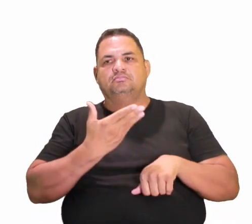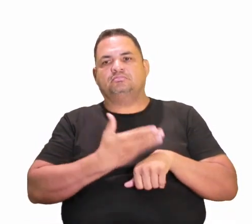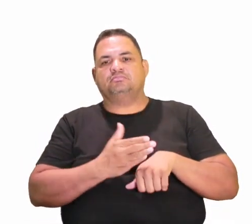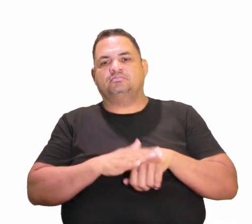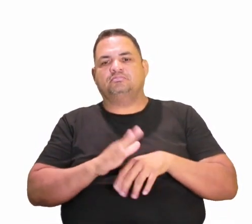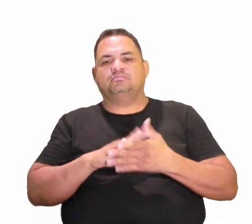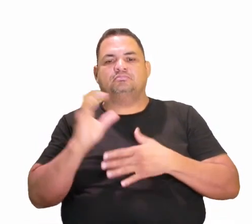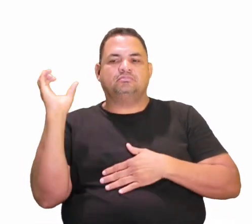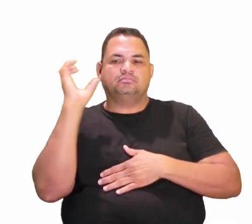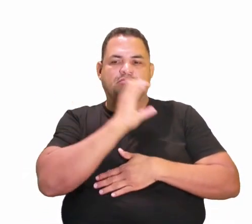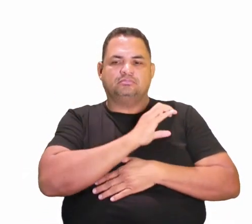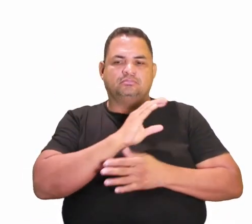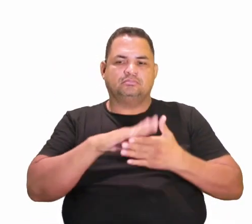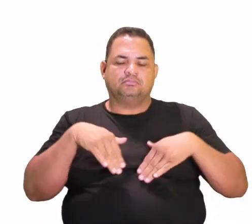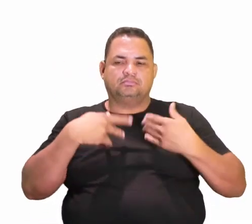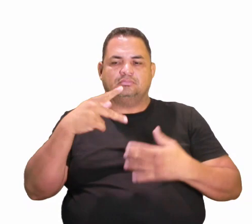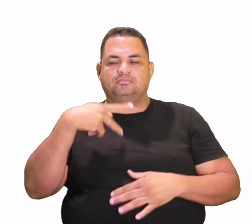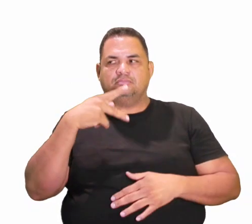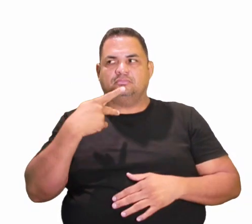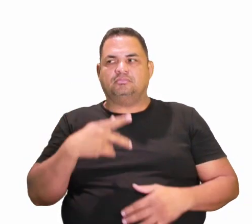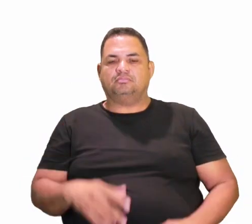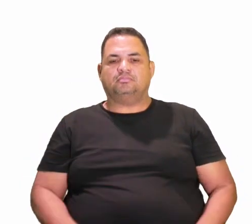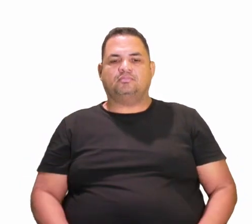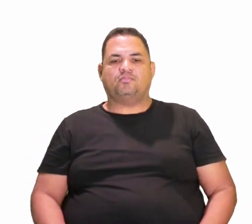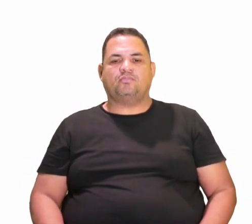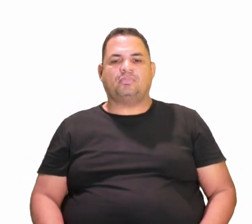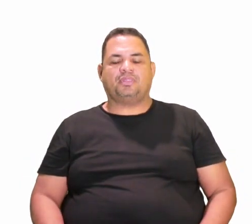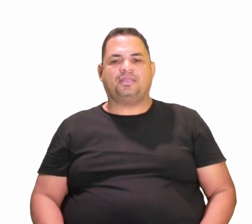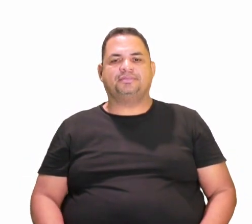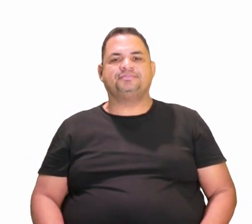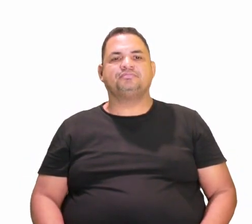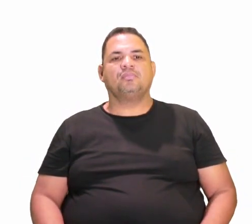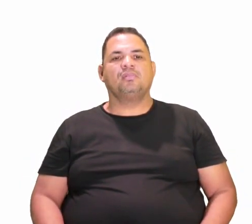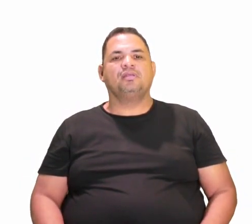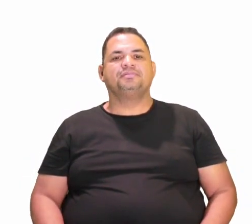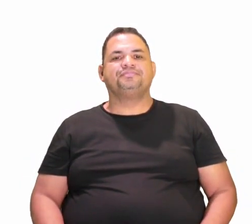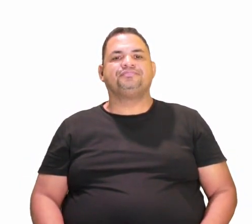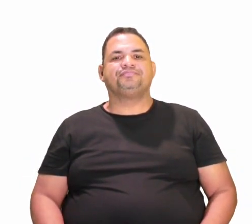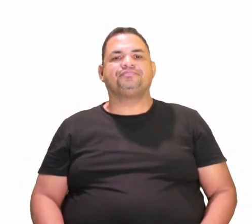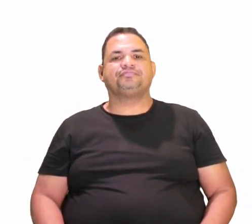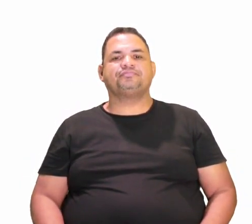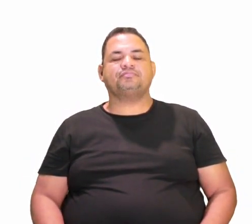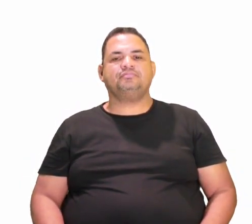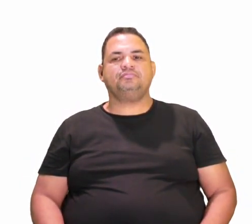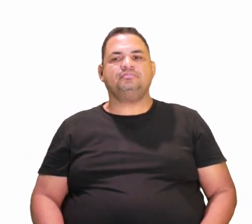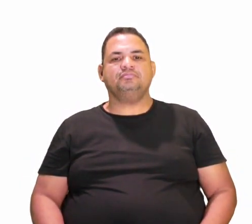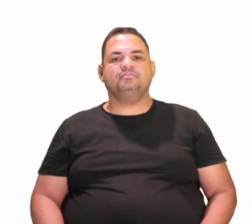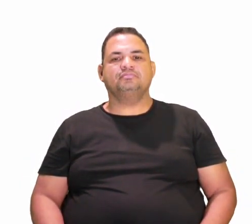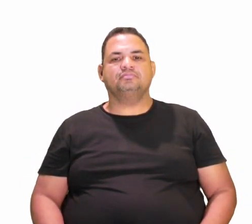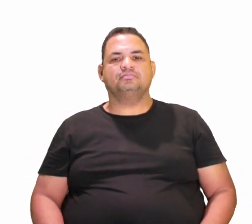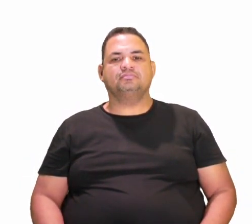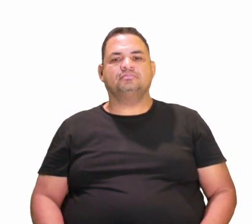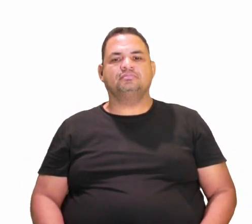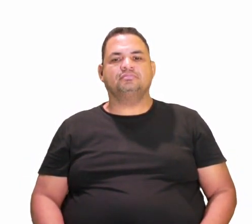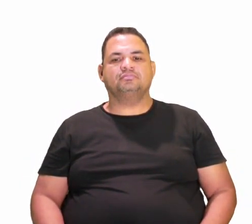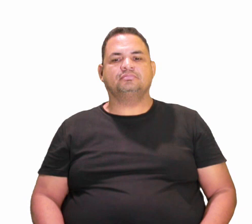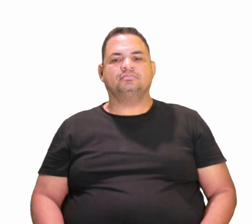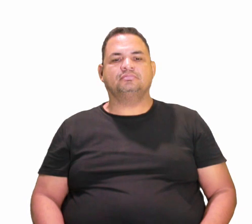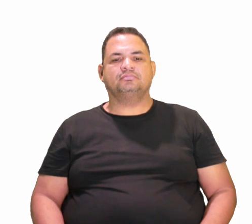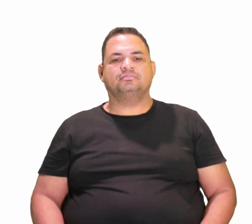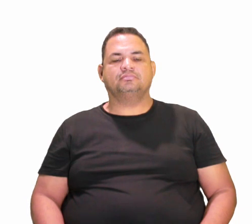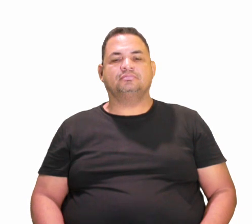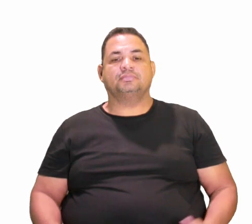prático, muito mais rápido, inclusive na hora de falar, do que falar a palavra inteira. Vamos para a próxima. When is alguma situação